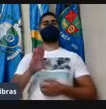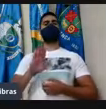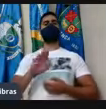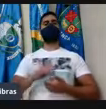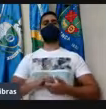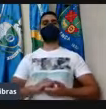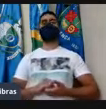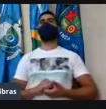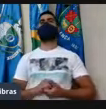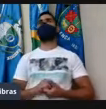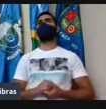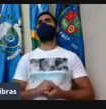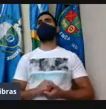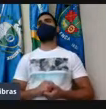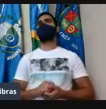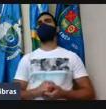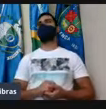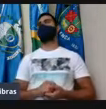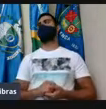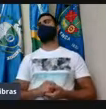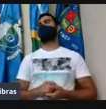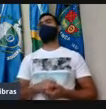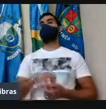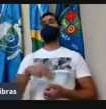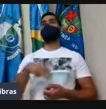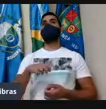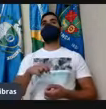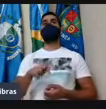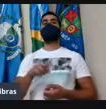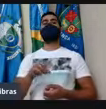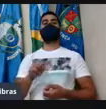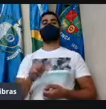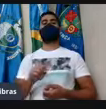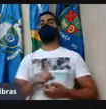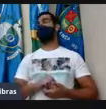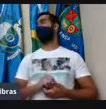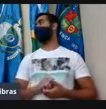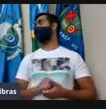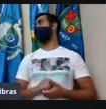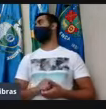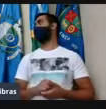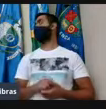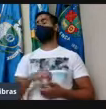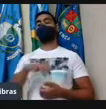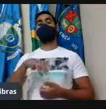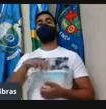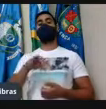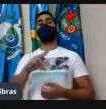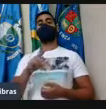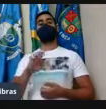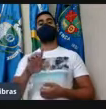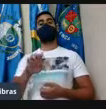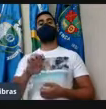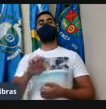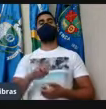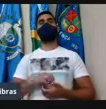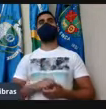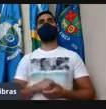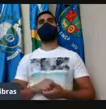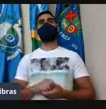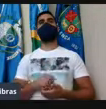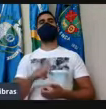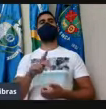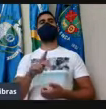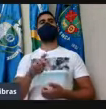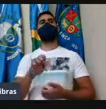Marcelo de Santa Isabel. Marcos da Silva Marques. Michele Vieira Cabral.